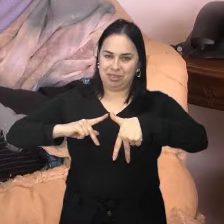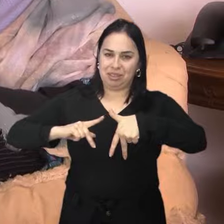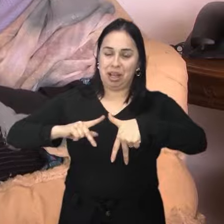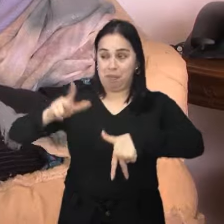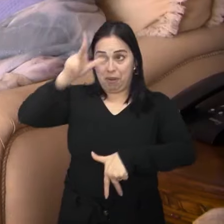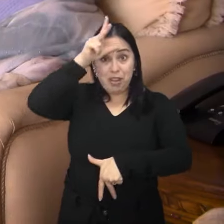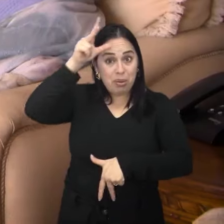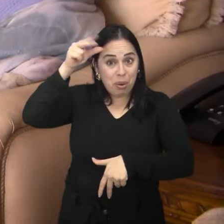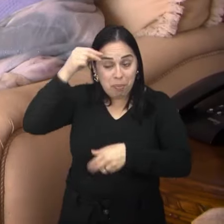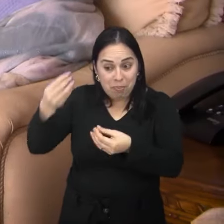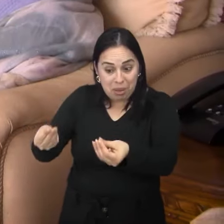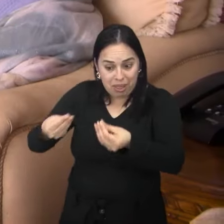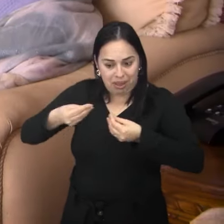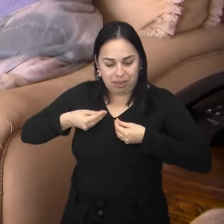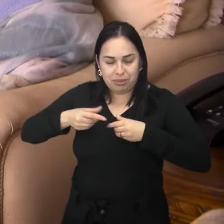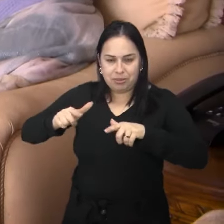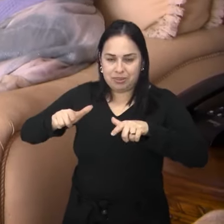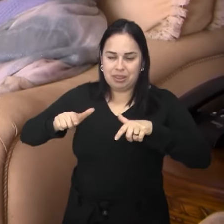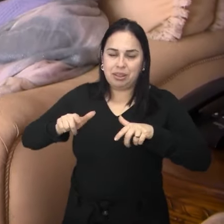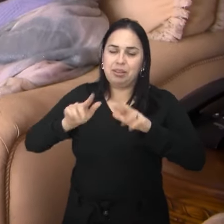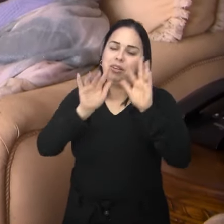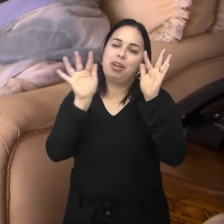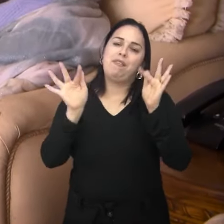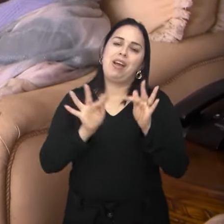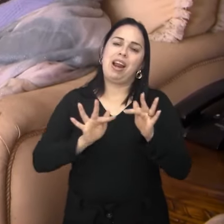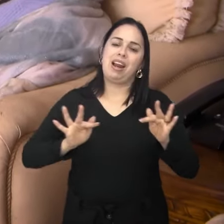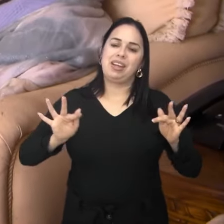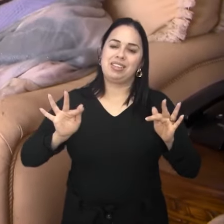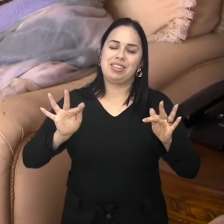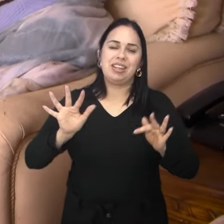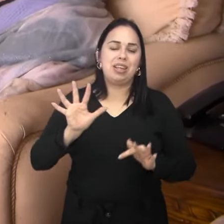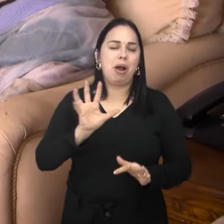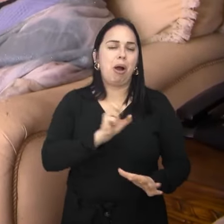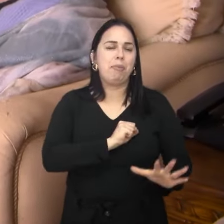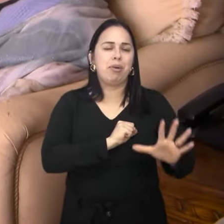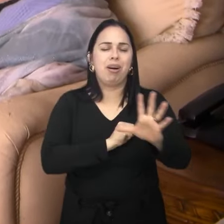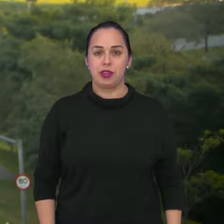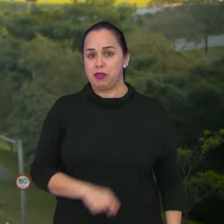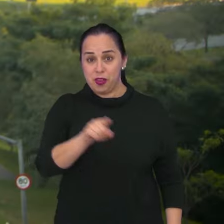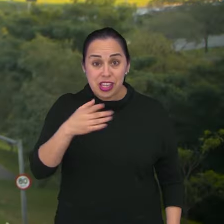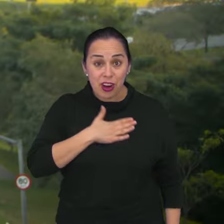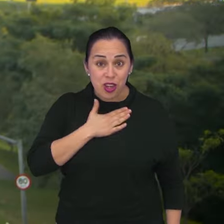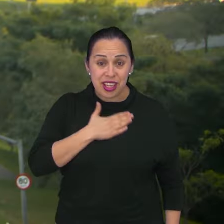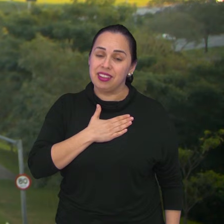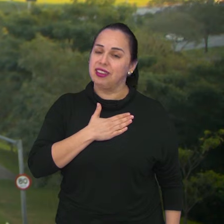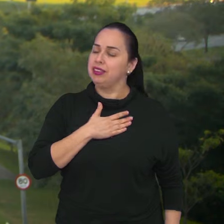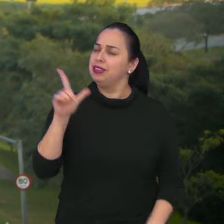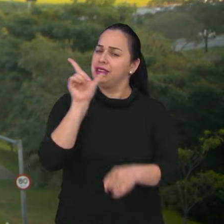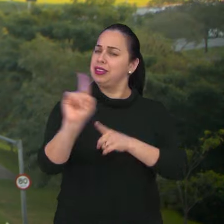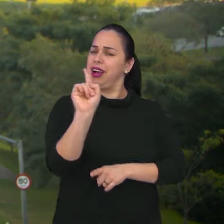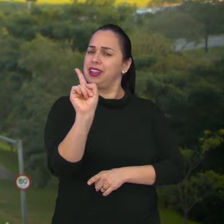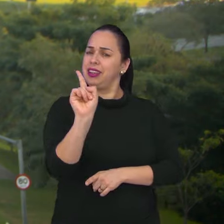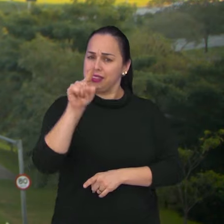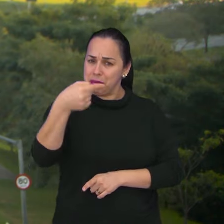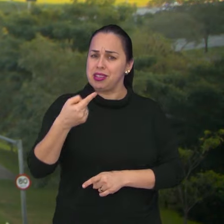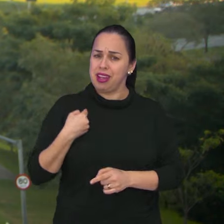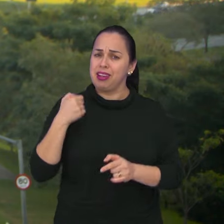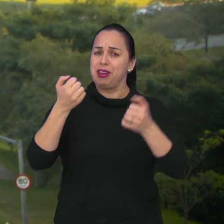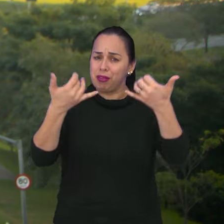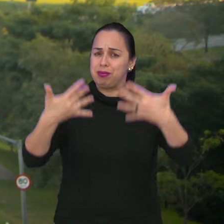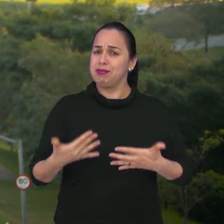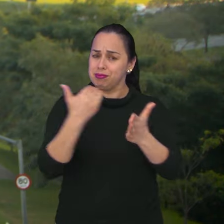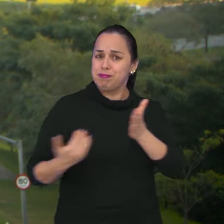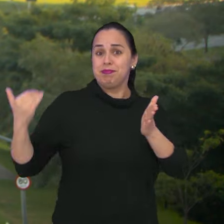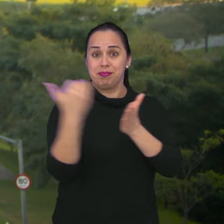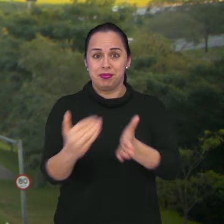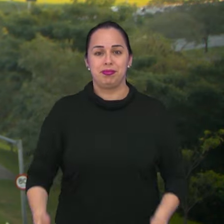da prefeitura. Então, sou feliz da vida e amo São José. Você está gostando da entrevista? Então, não saia daí,